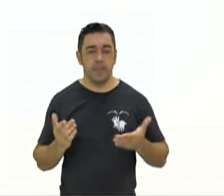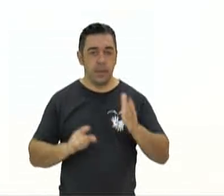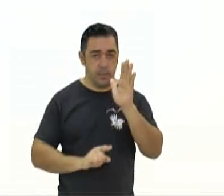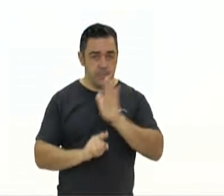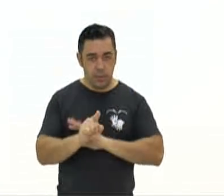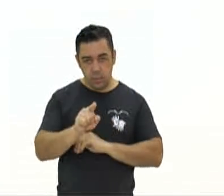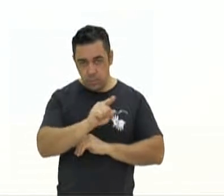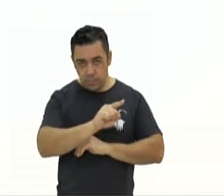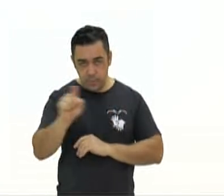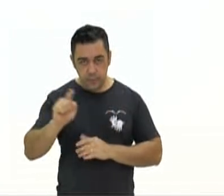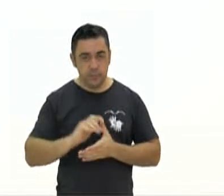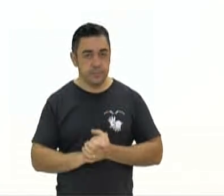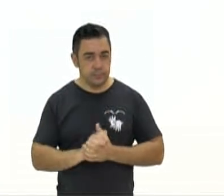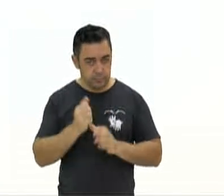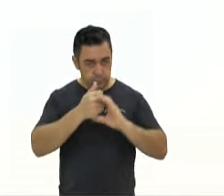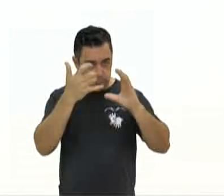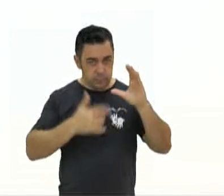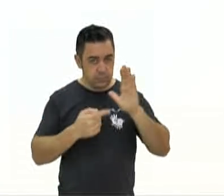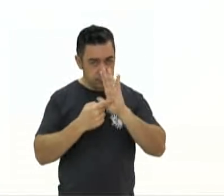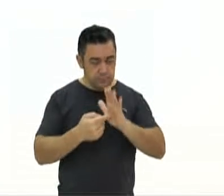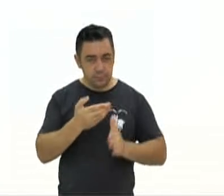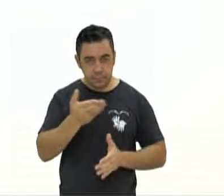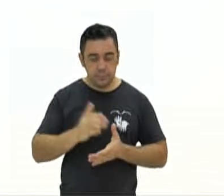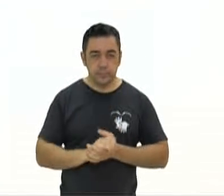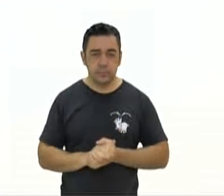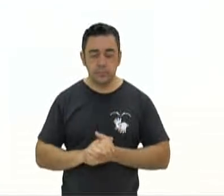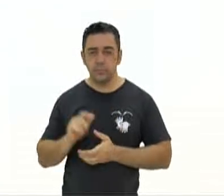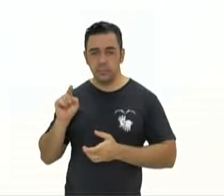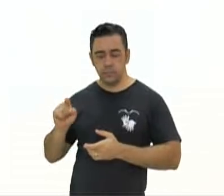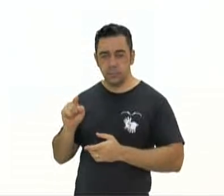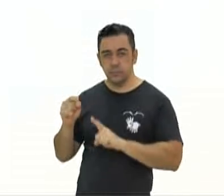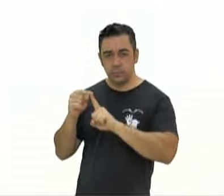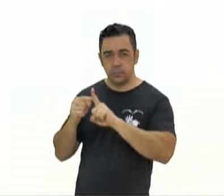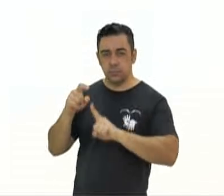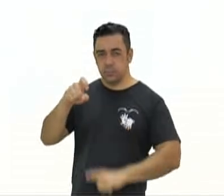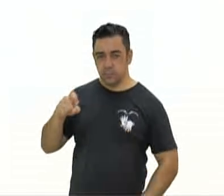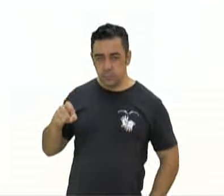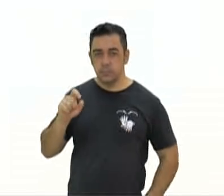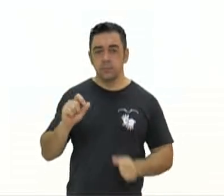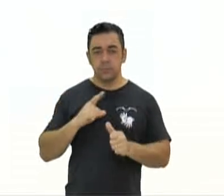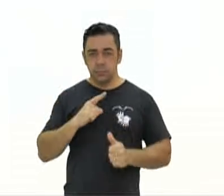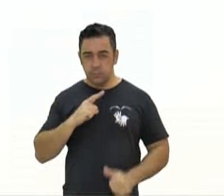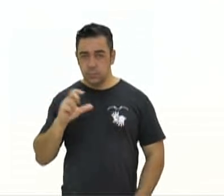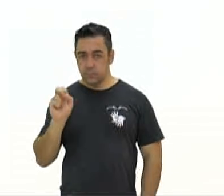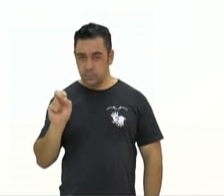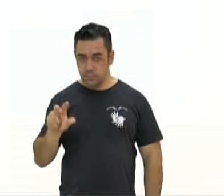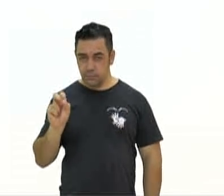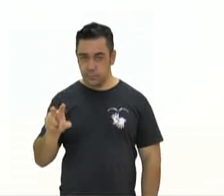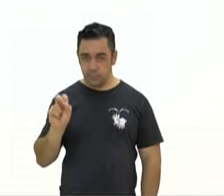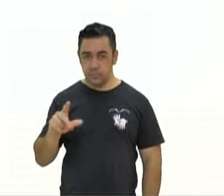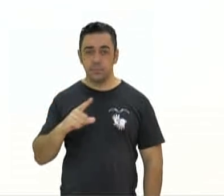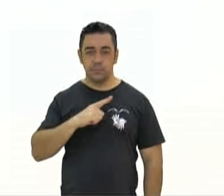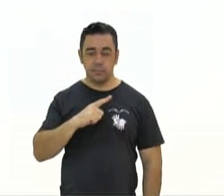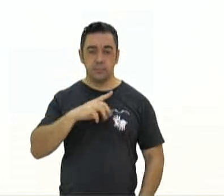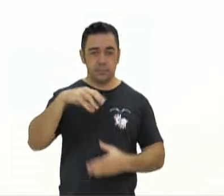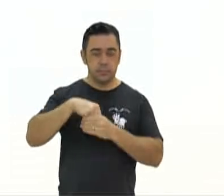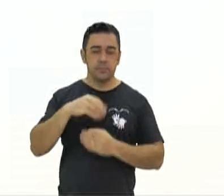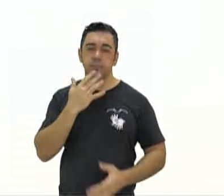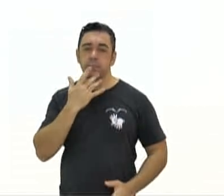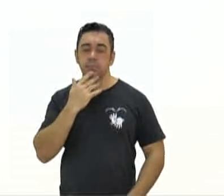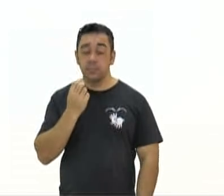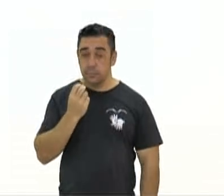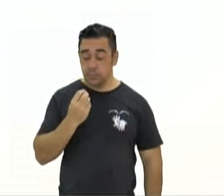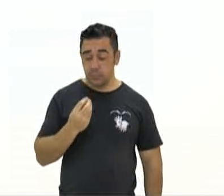Um exercício aqui, daí eu vou mostrar as imagens. A espécie X, produtora de substâncias tóxicas, possui cores vivas